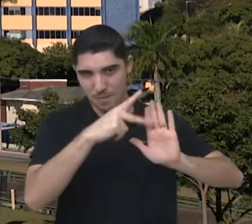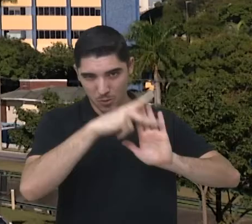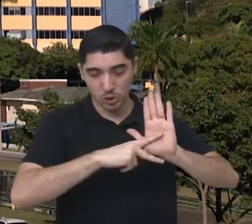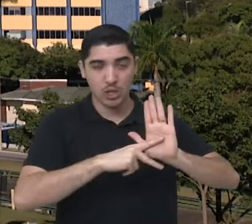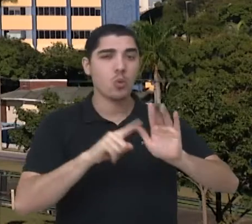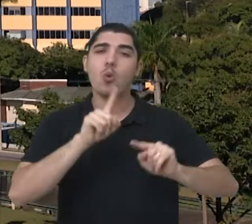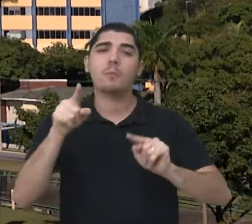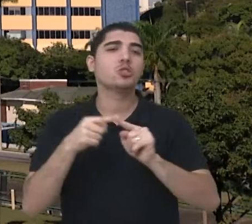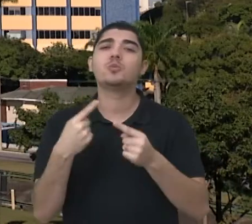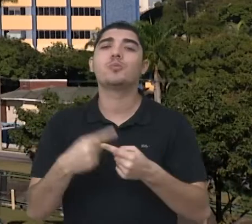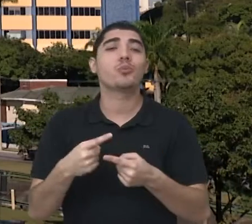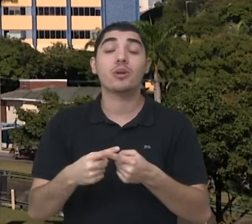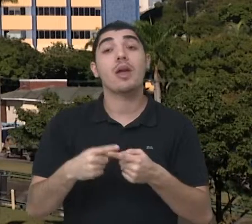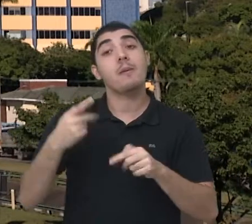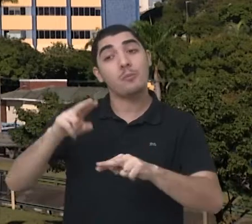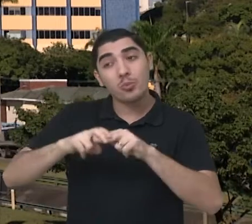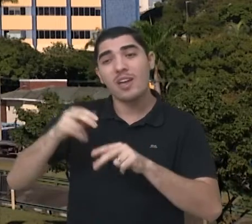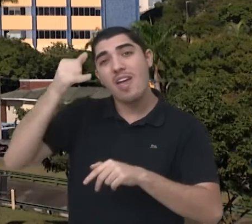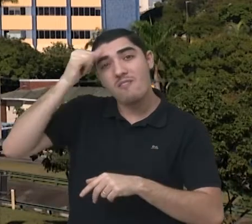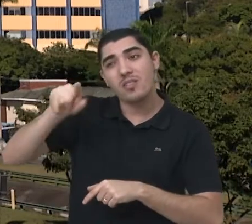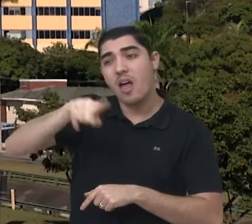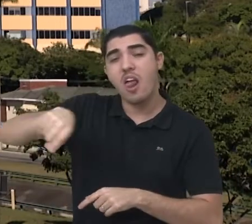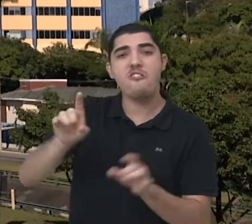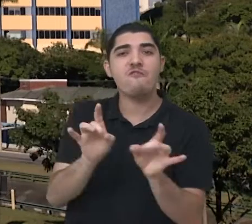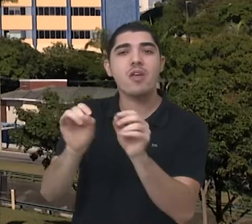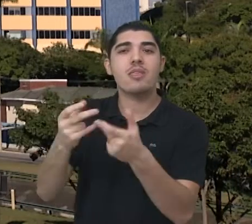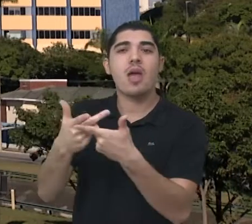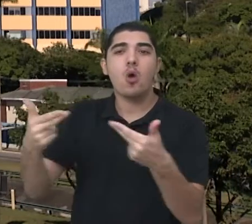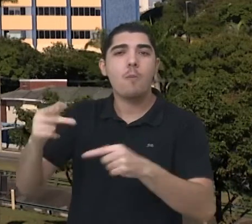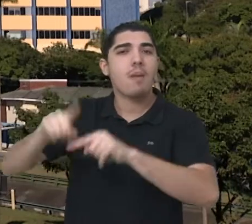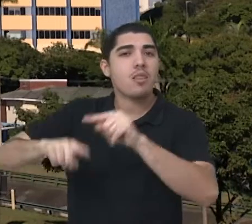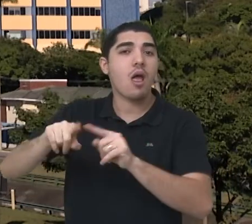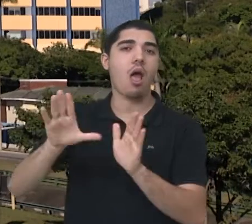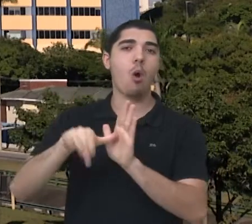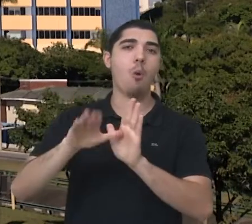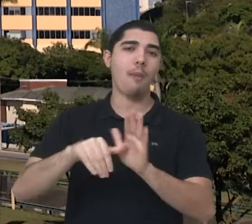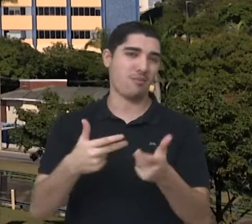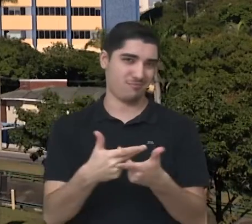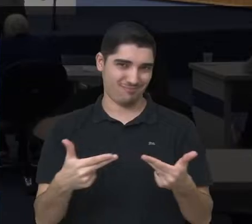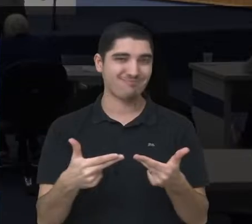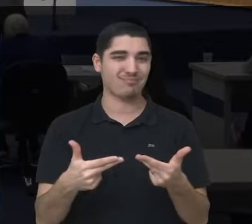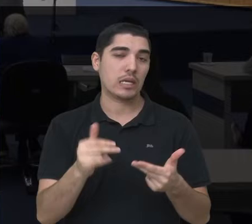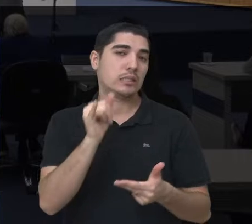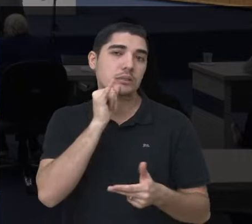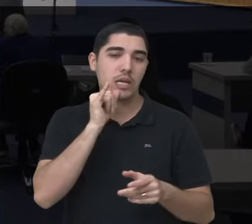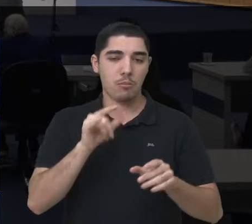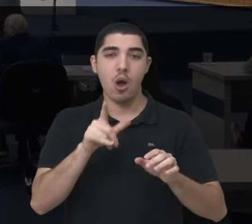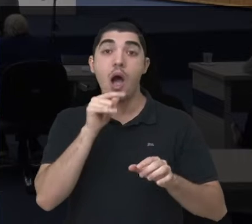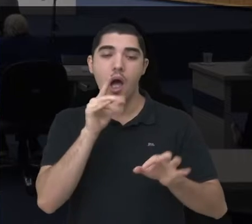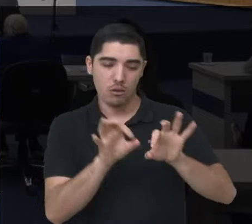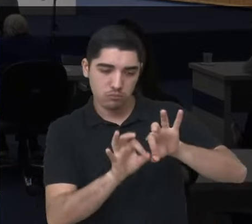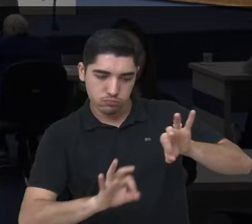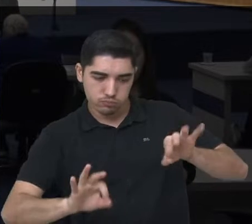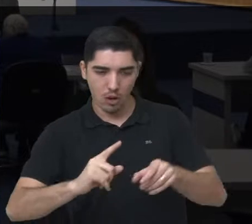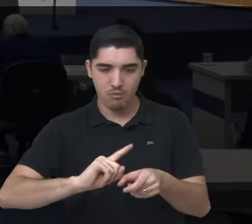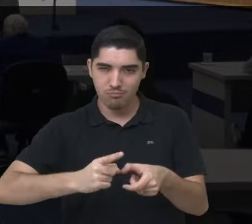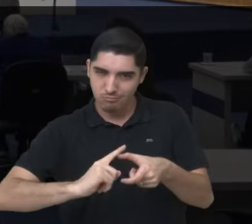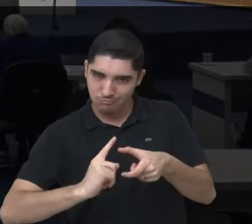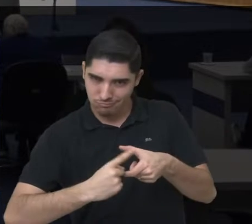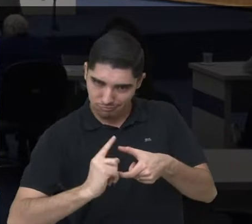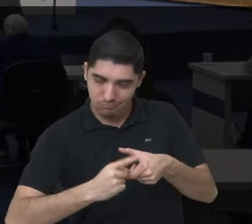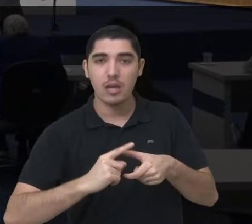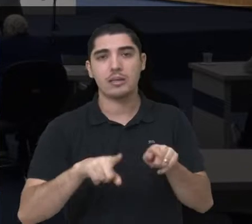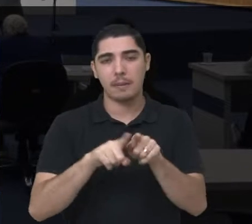como objetivo coibir a comercialização de produtos furtados e roubados, como hidrômetros, fios de